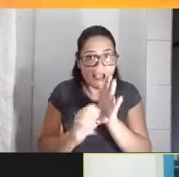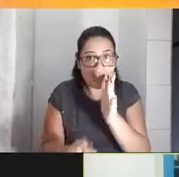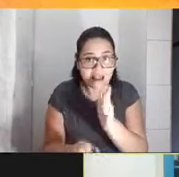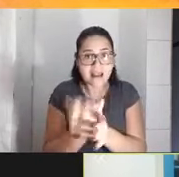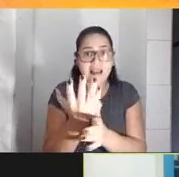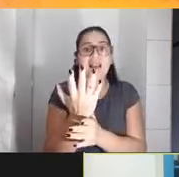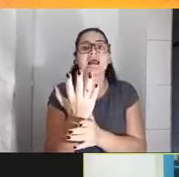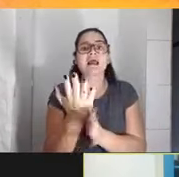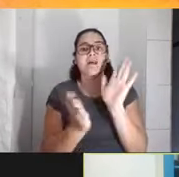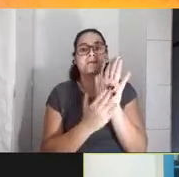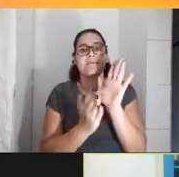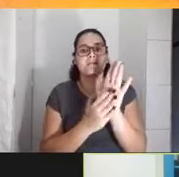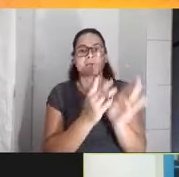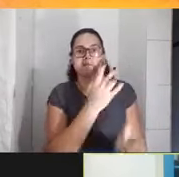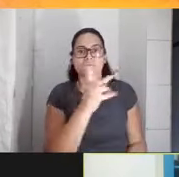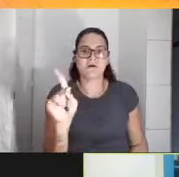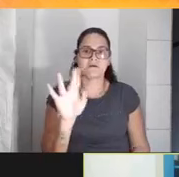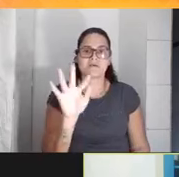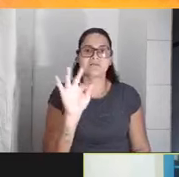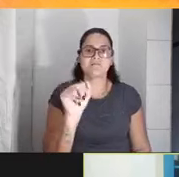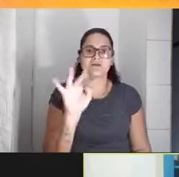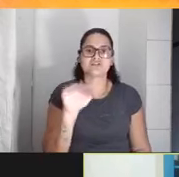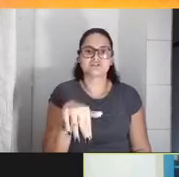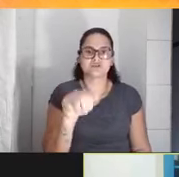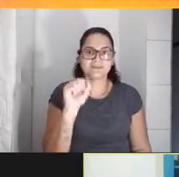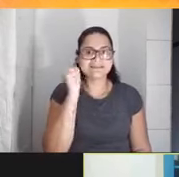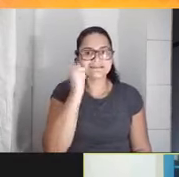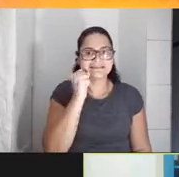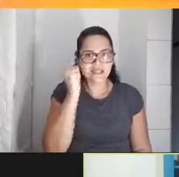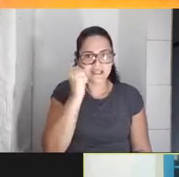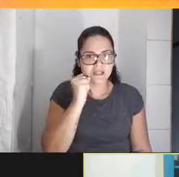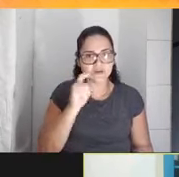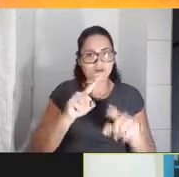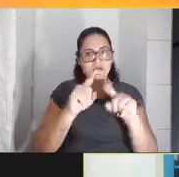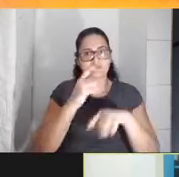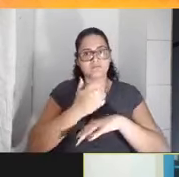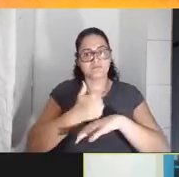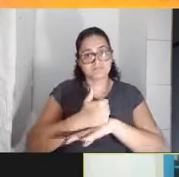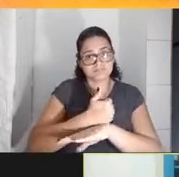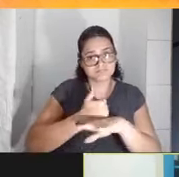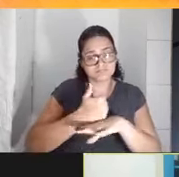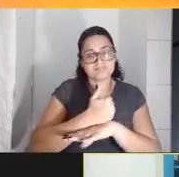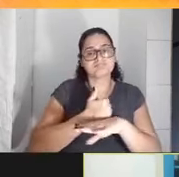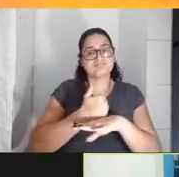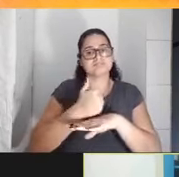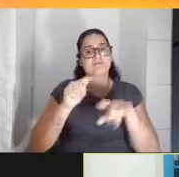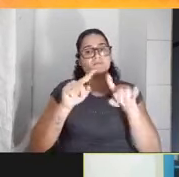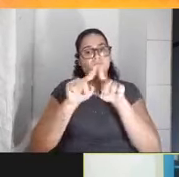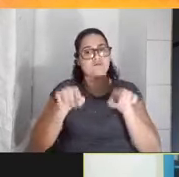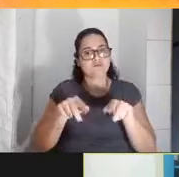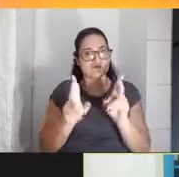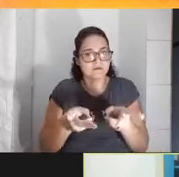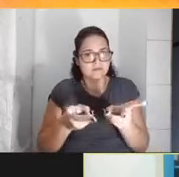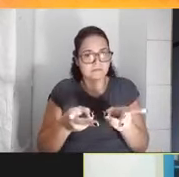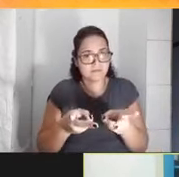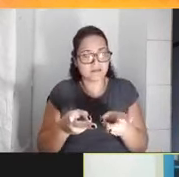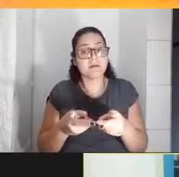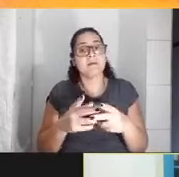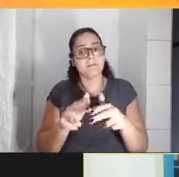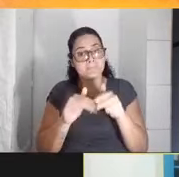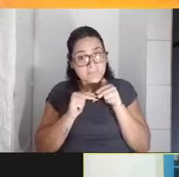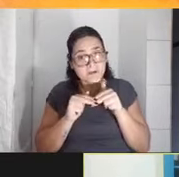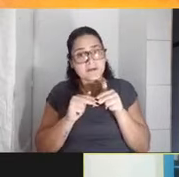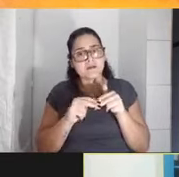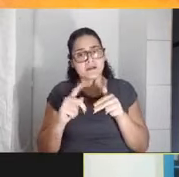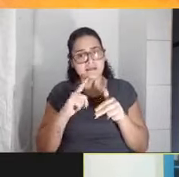Fátima, enquanto senadora, de profissionalização desses funcionários, em que muitos, alguns